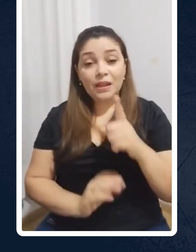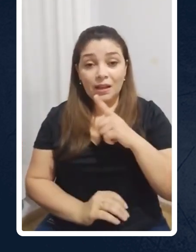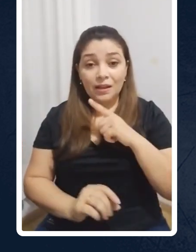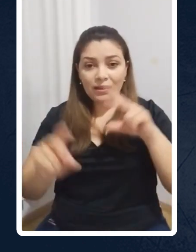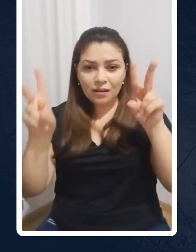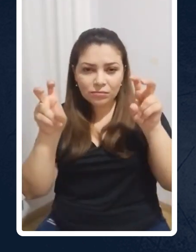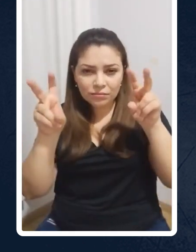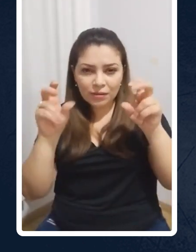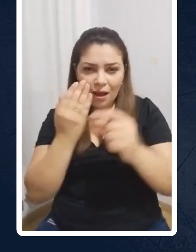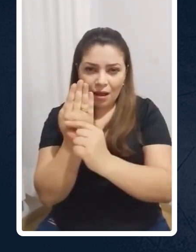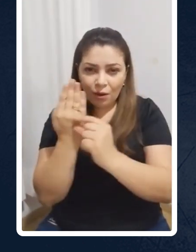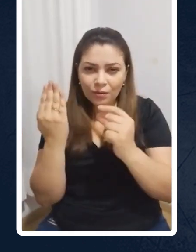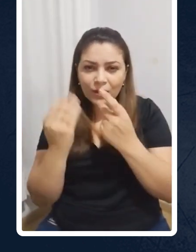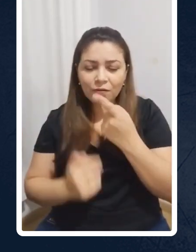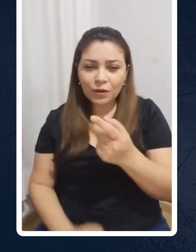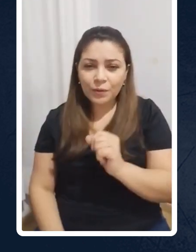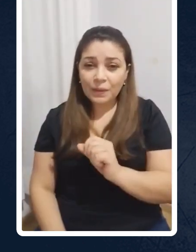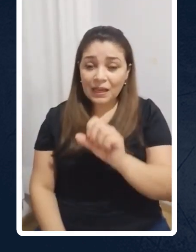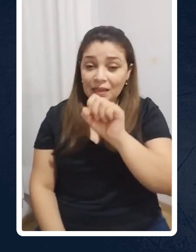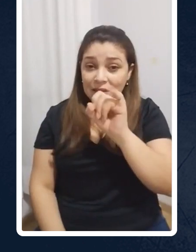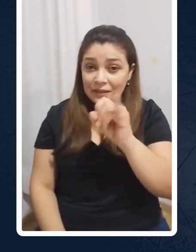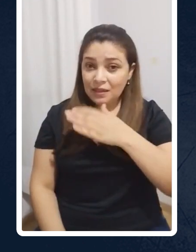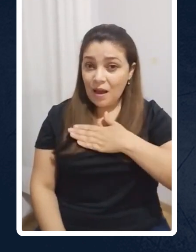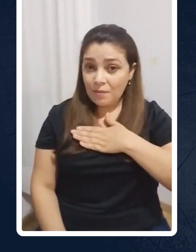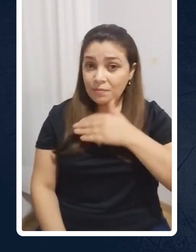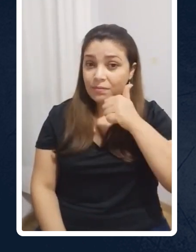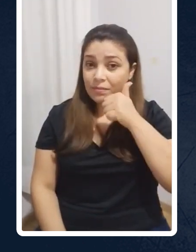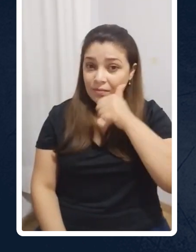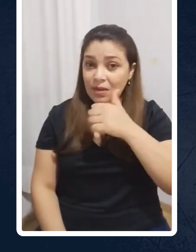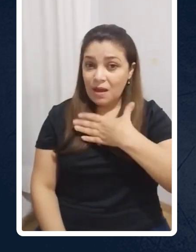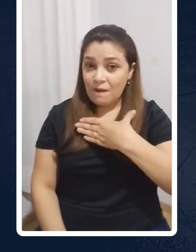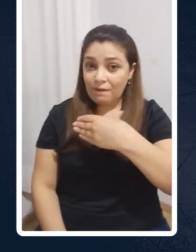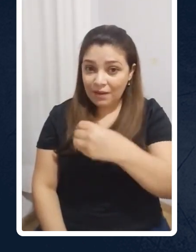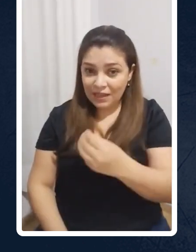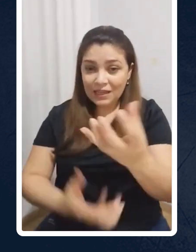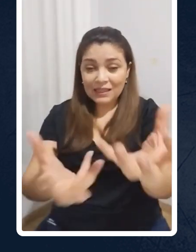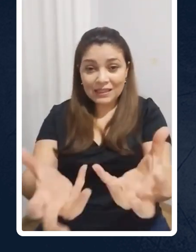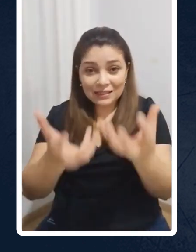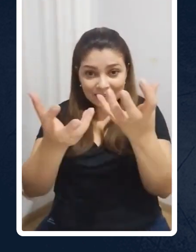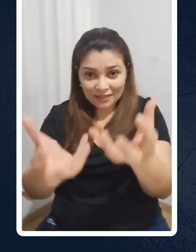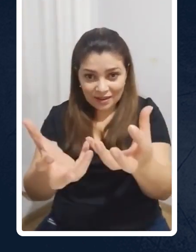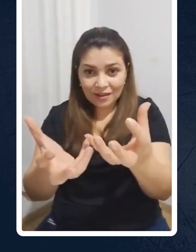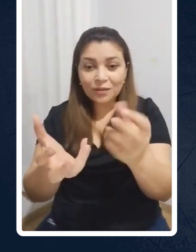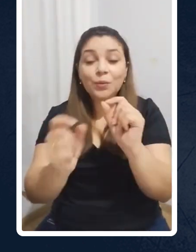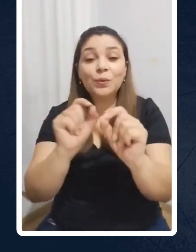se minha filha quiser ser telefonista, naquela época existia,